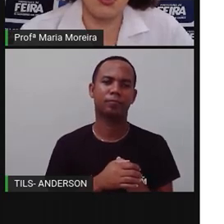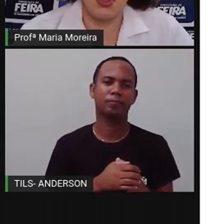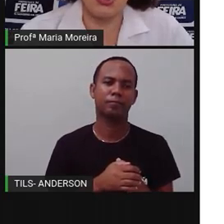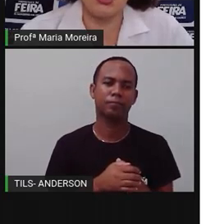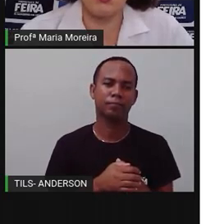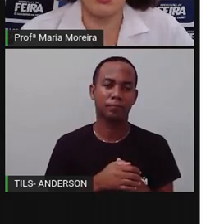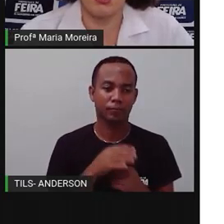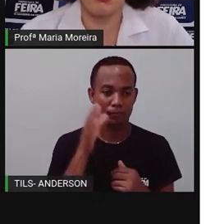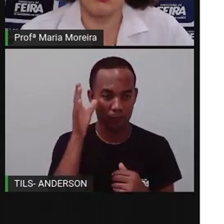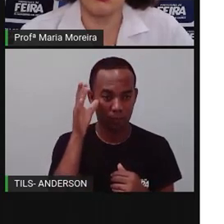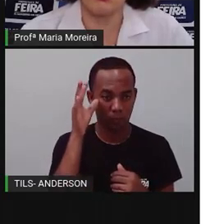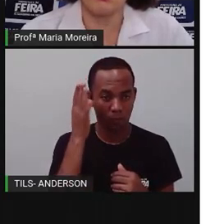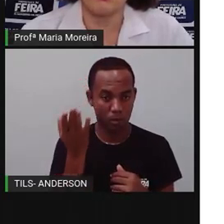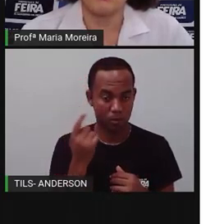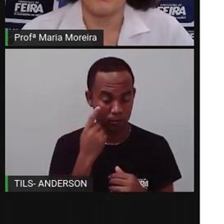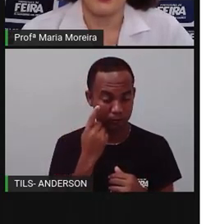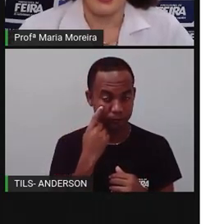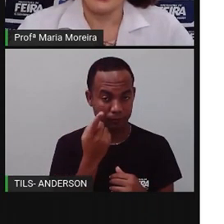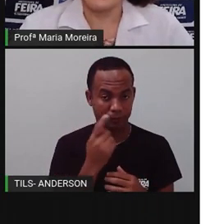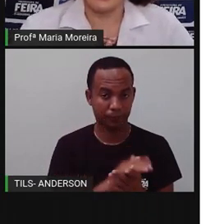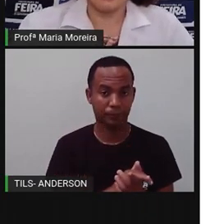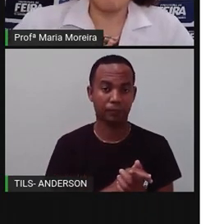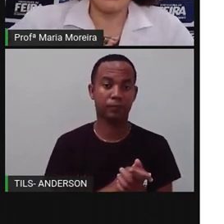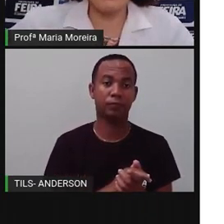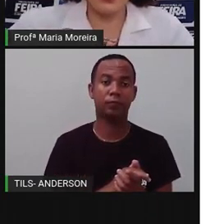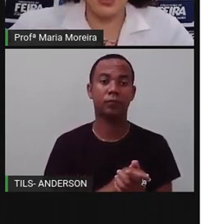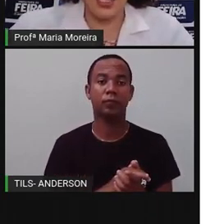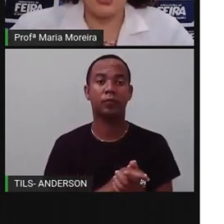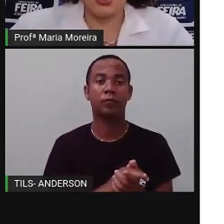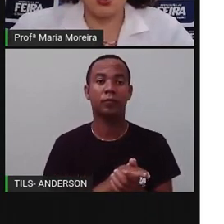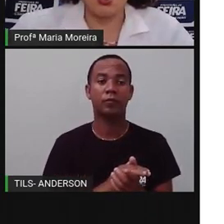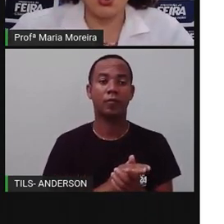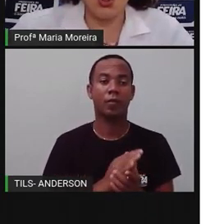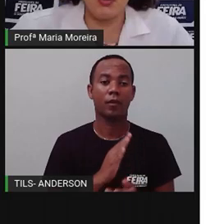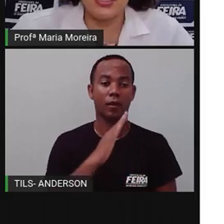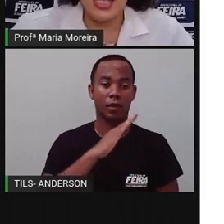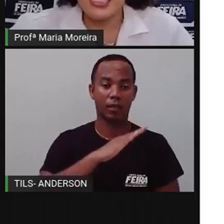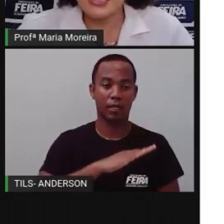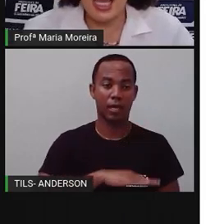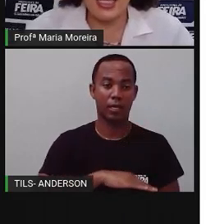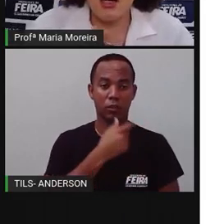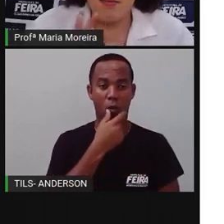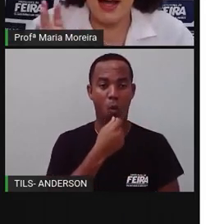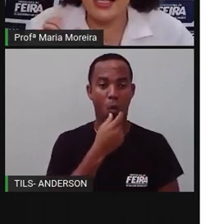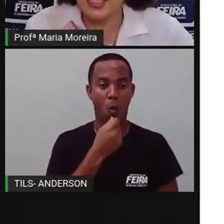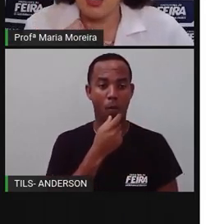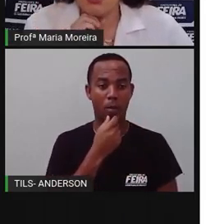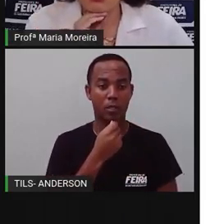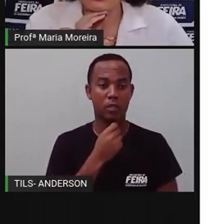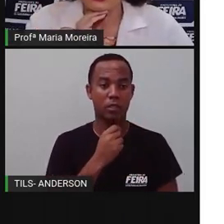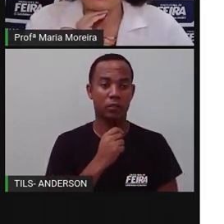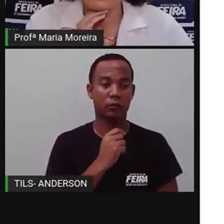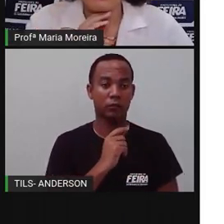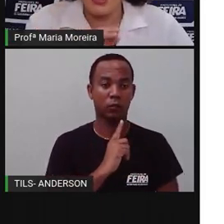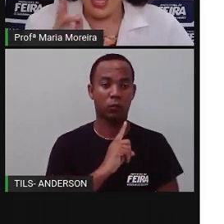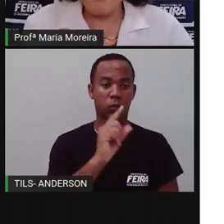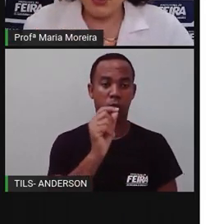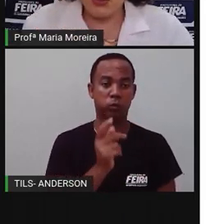Estão curiosos? Porque eu estou. Naquela mesma tarde, os homens saíram para caçar